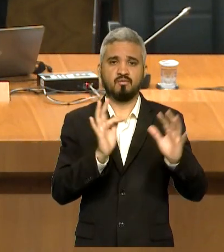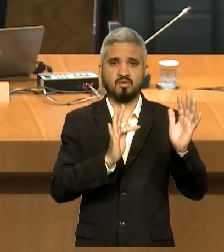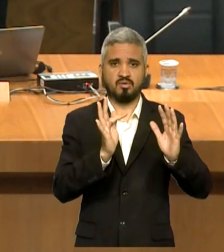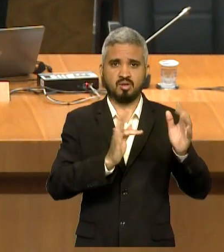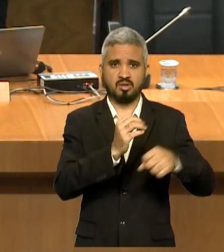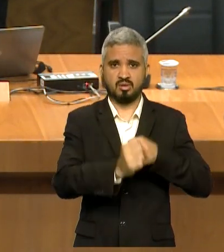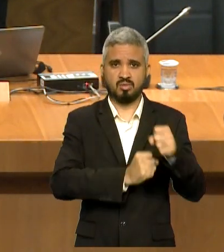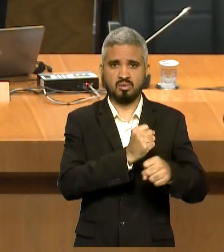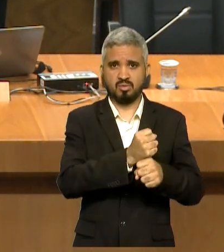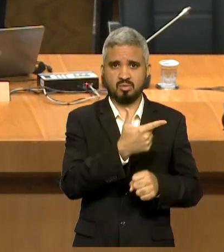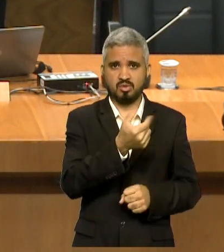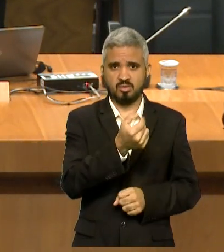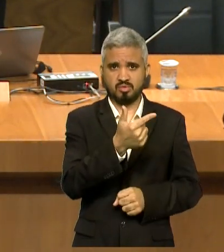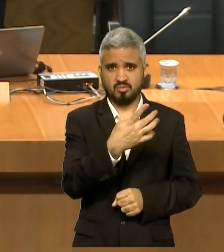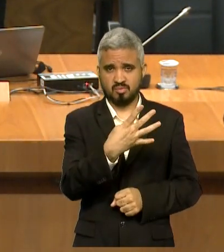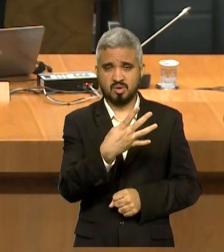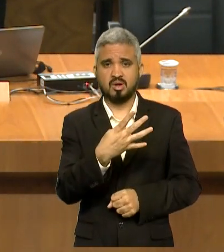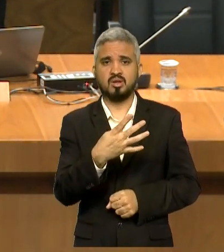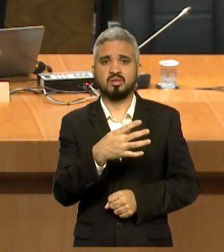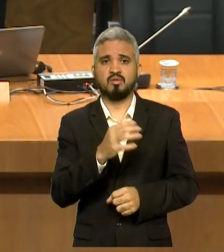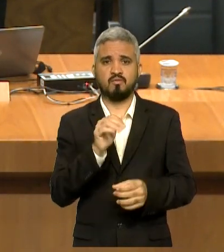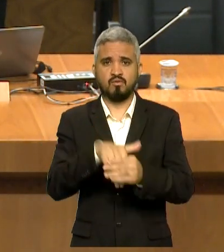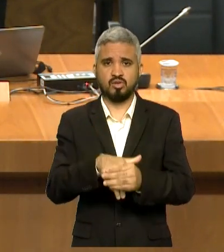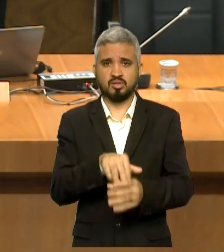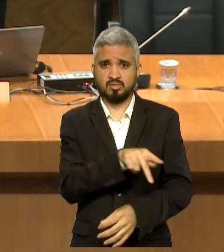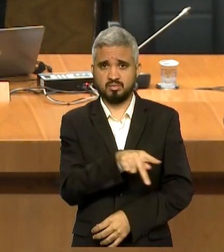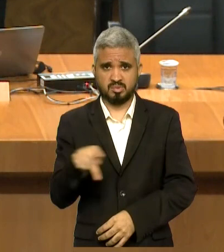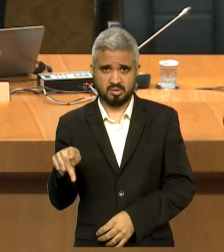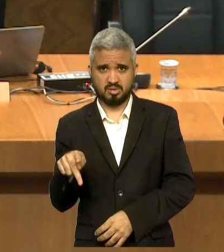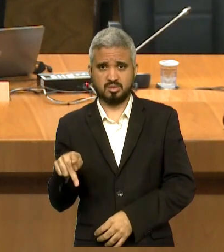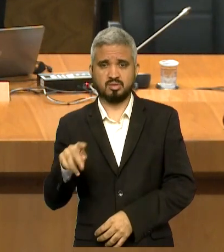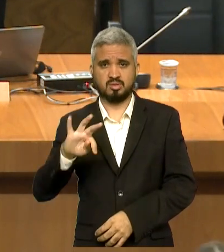presidente do Tribunal de Justiça do Maranhão para o biênio